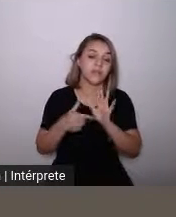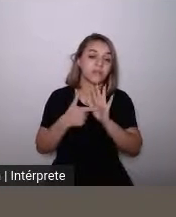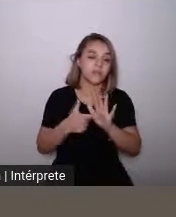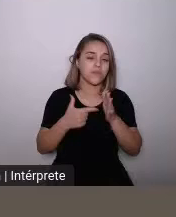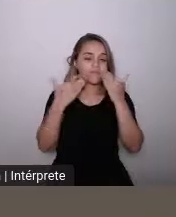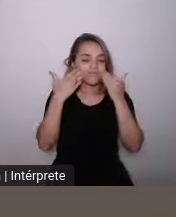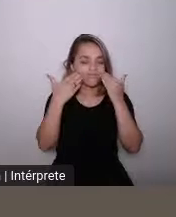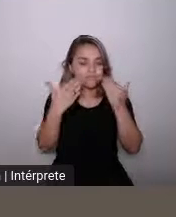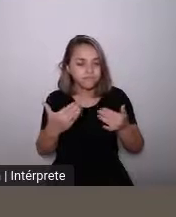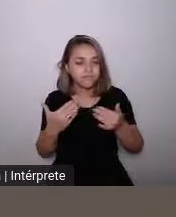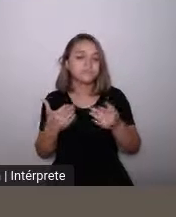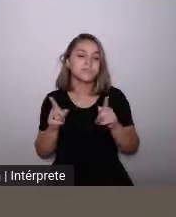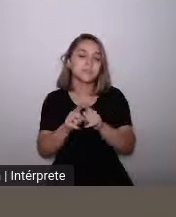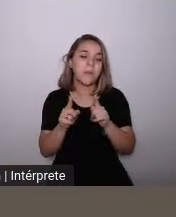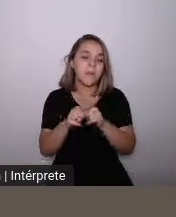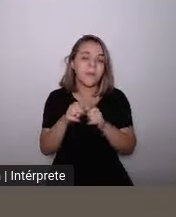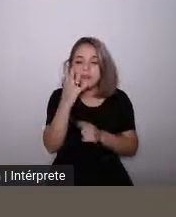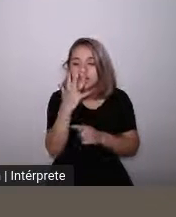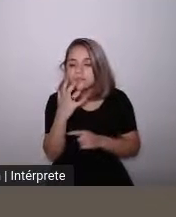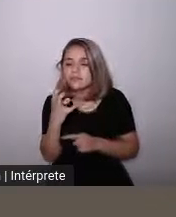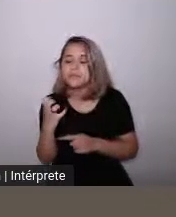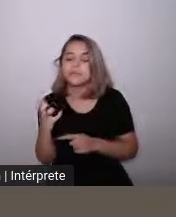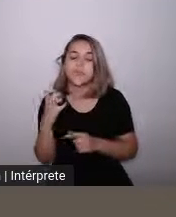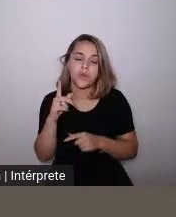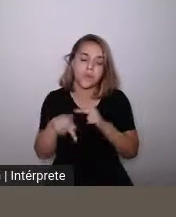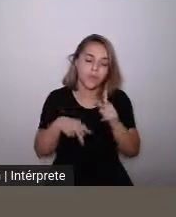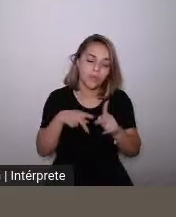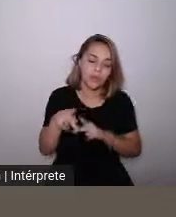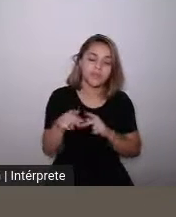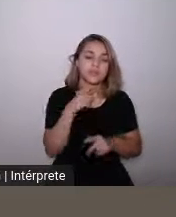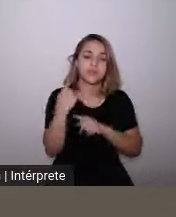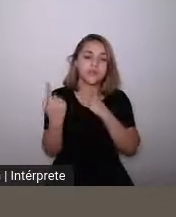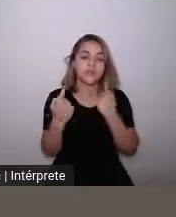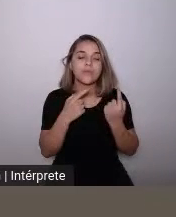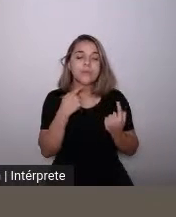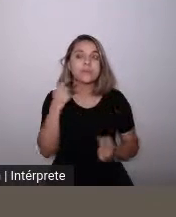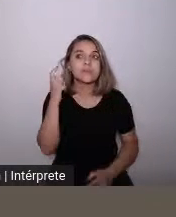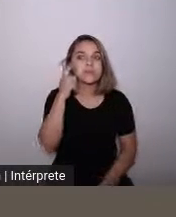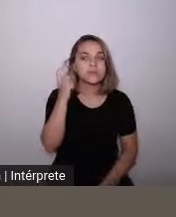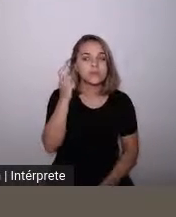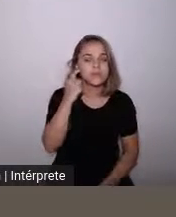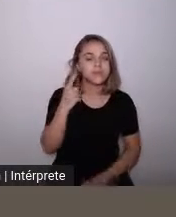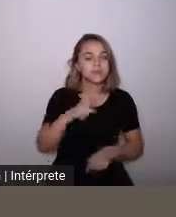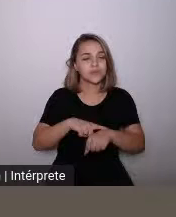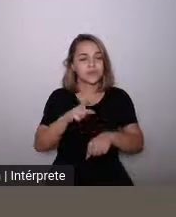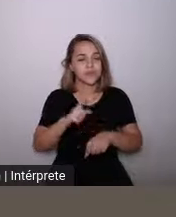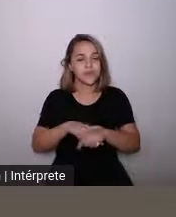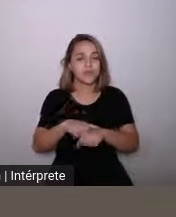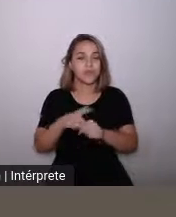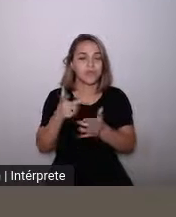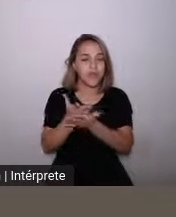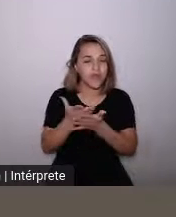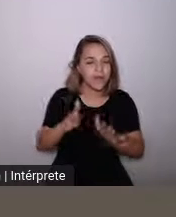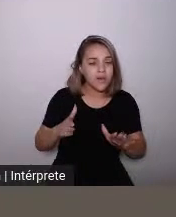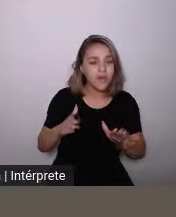fascínio por civilizações mortas e por considerar o tempo como infinita decadência, eles podem ser vistos